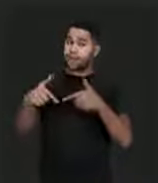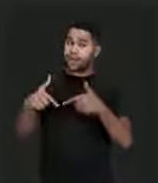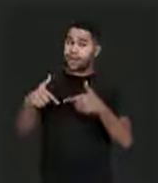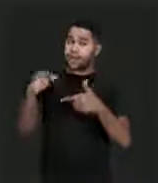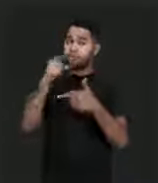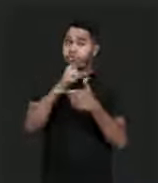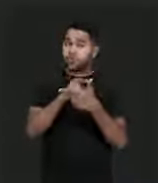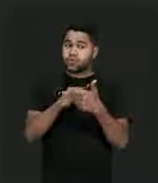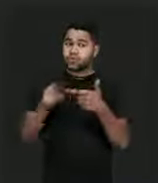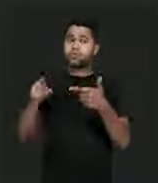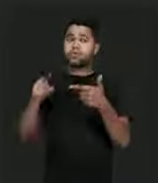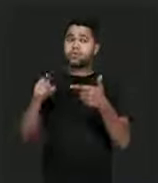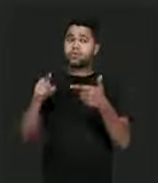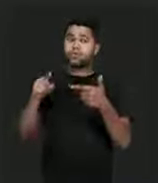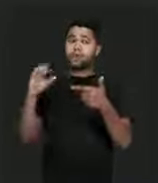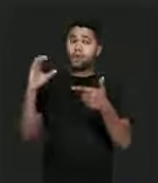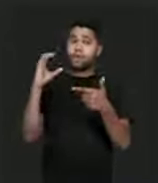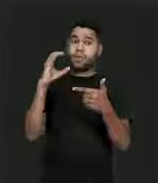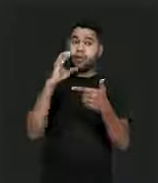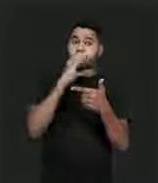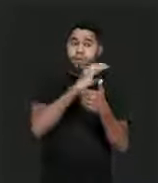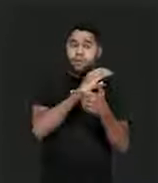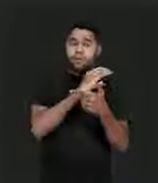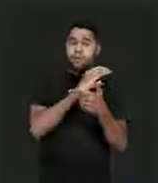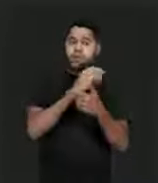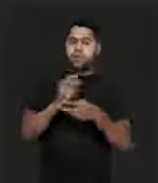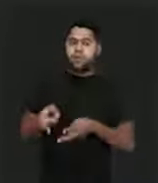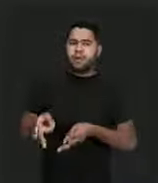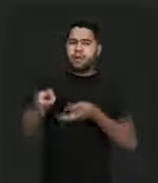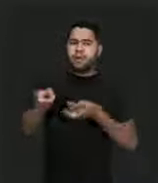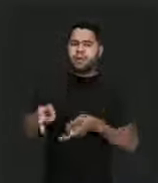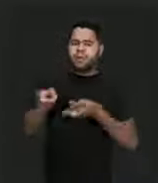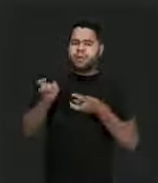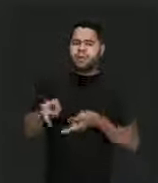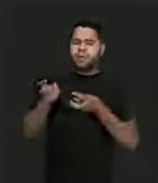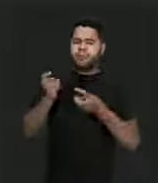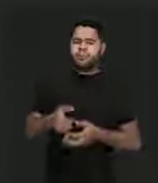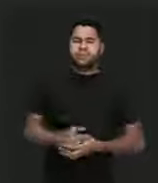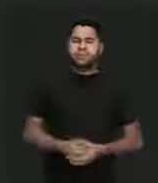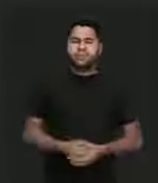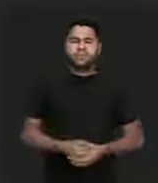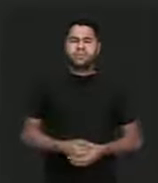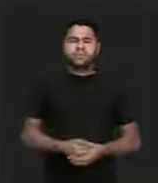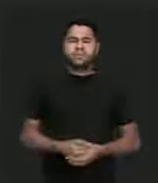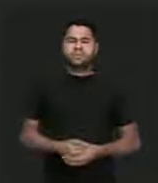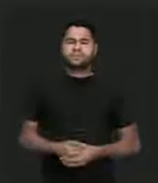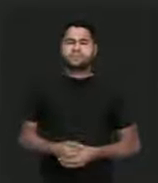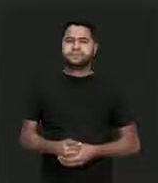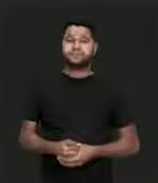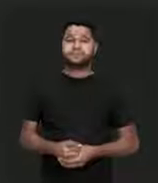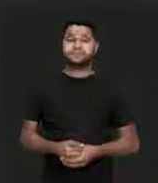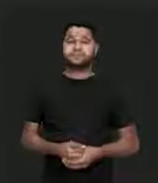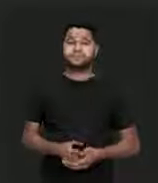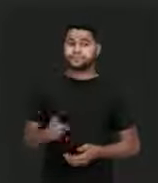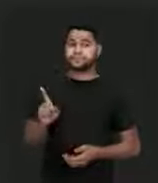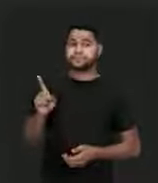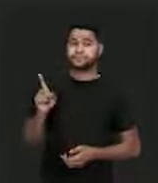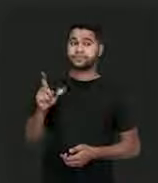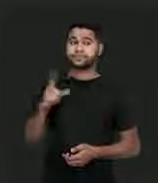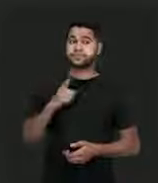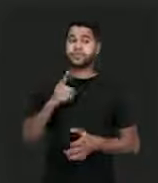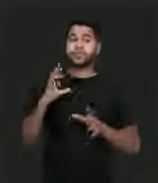dividido pelo calor que ela retira da fonte quente. Então, aqui eu vou